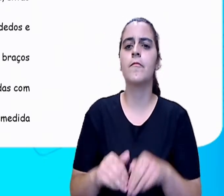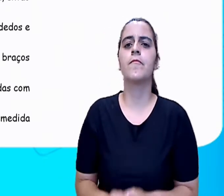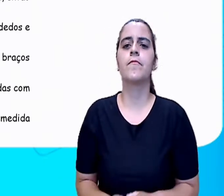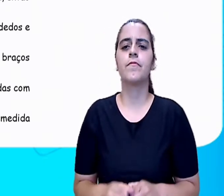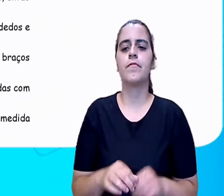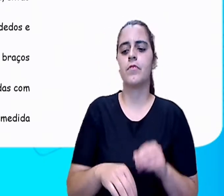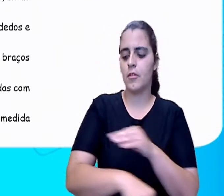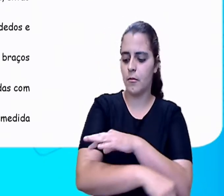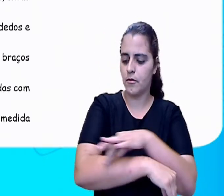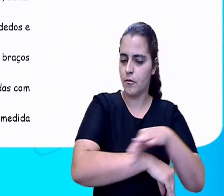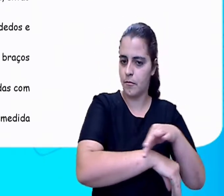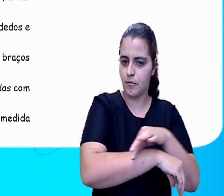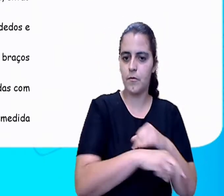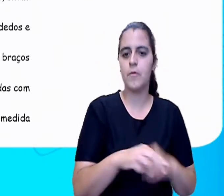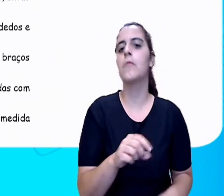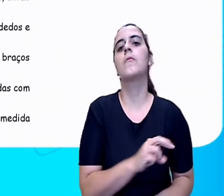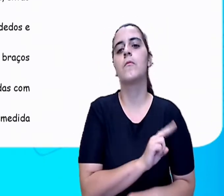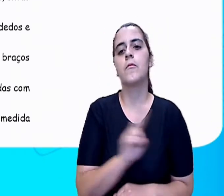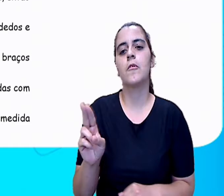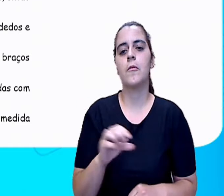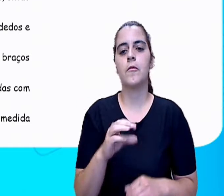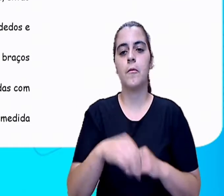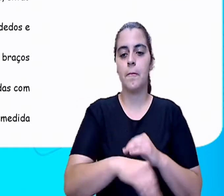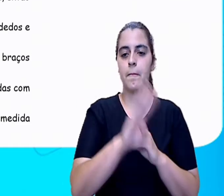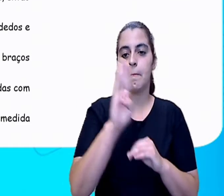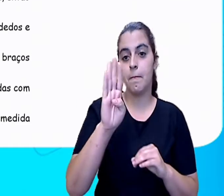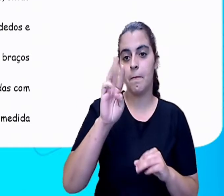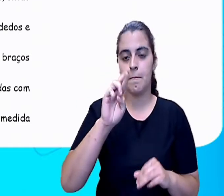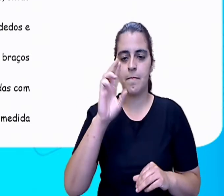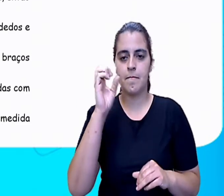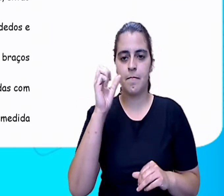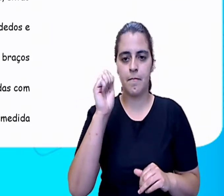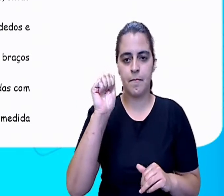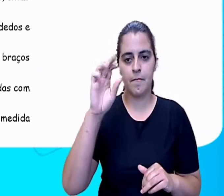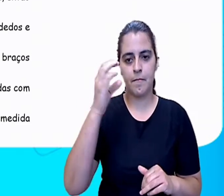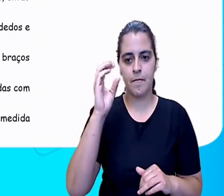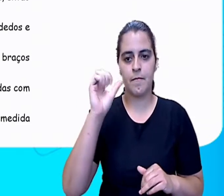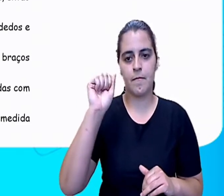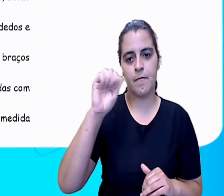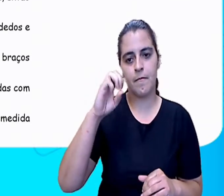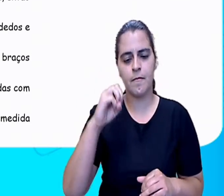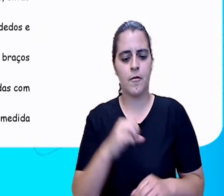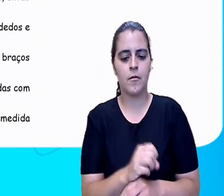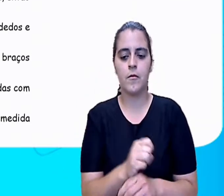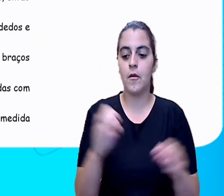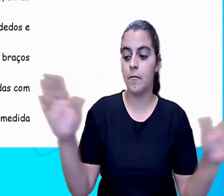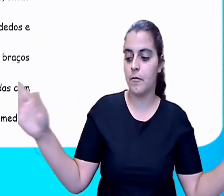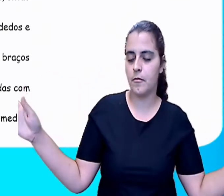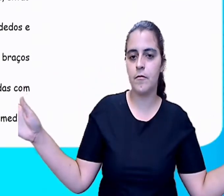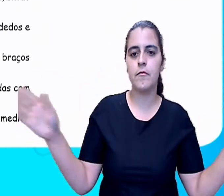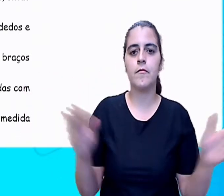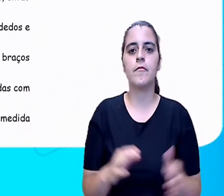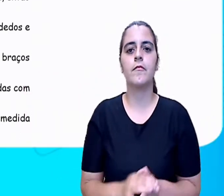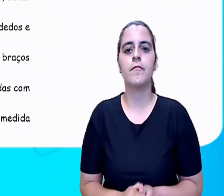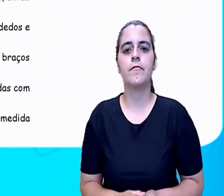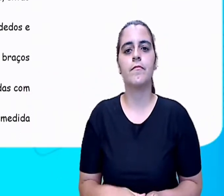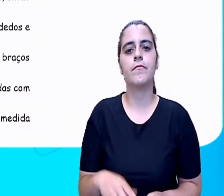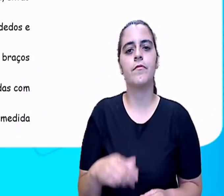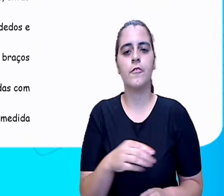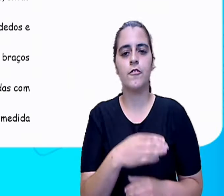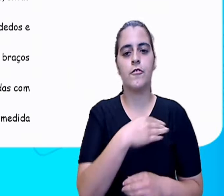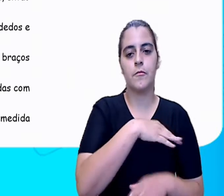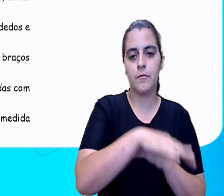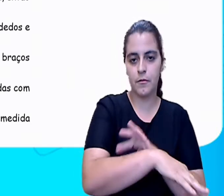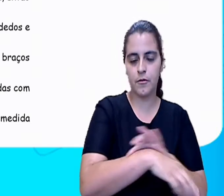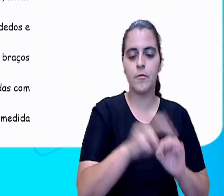pelo braço deram o nome de braças, quando tirada com os dois braços abertos, e de